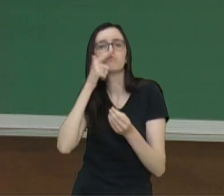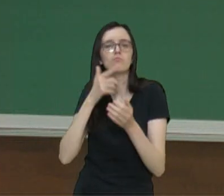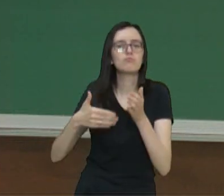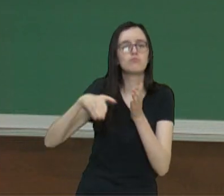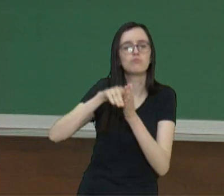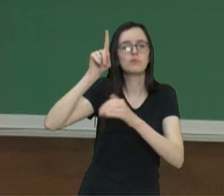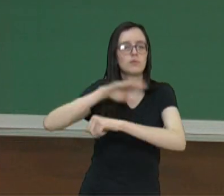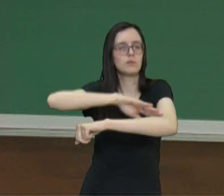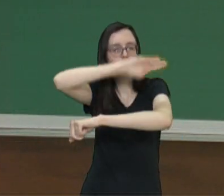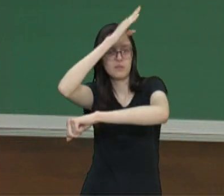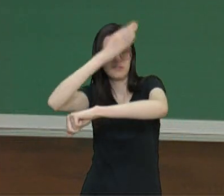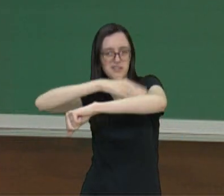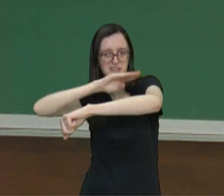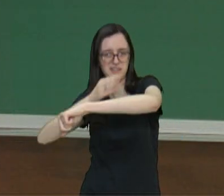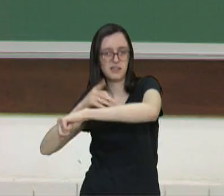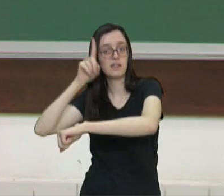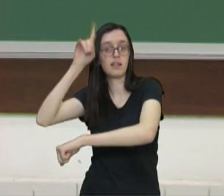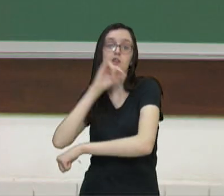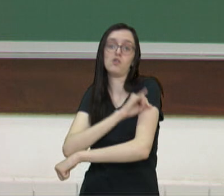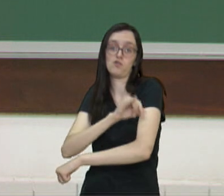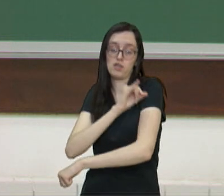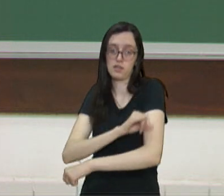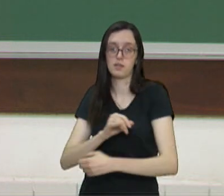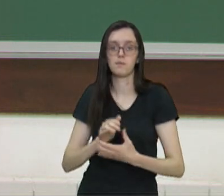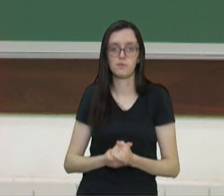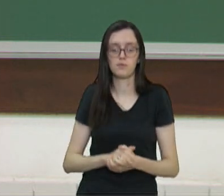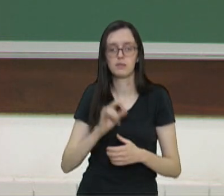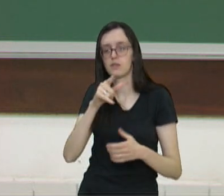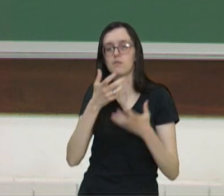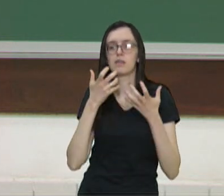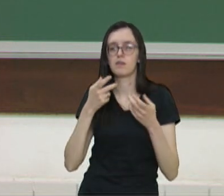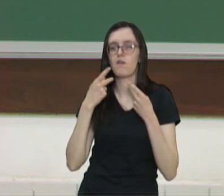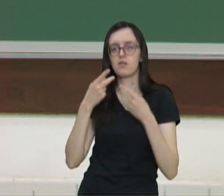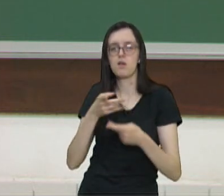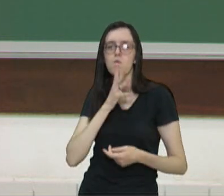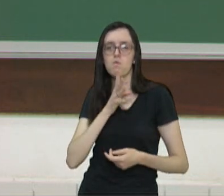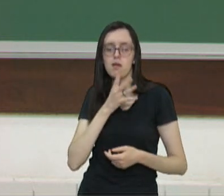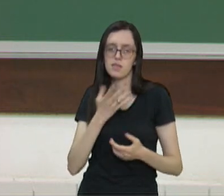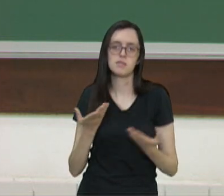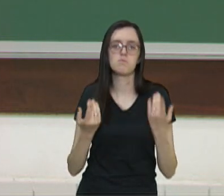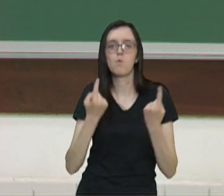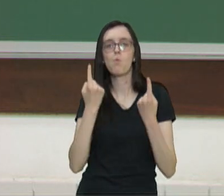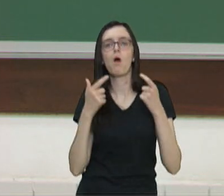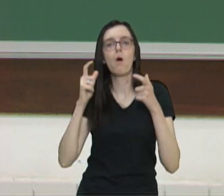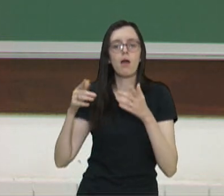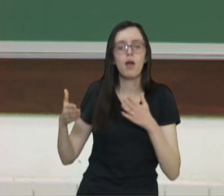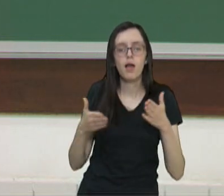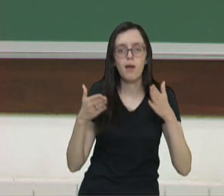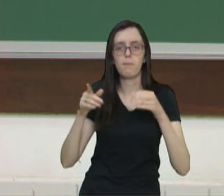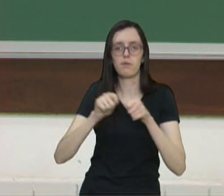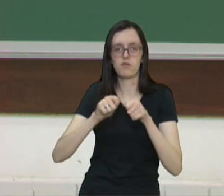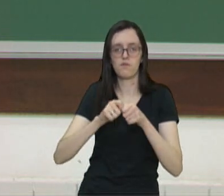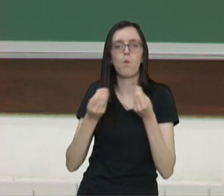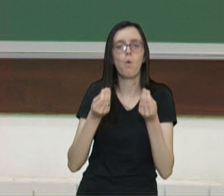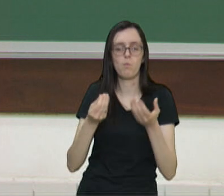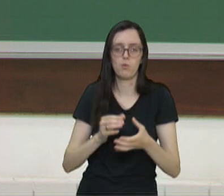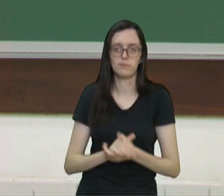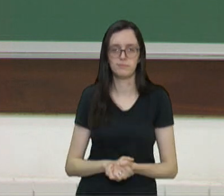chegar até o Corcovado. Isso é bem importante, né? Se você quer ir visitar, eu preciso saber quais os caminhos que eu faço, como é que eu